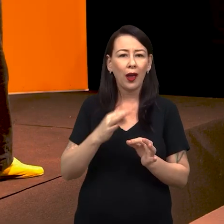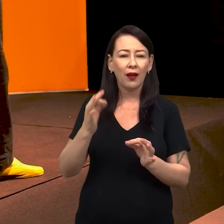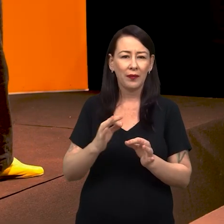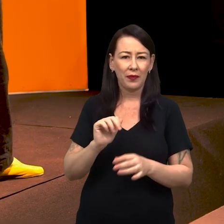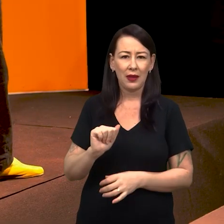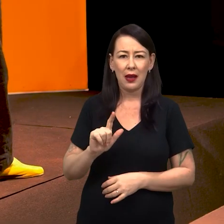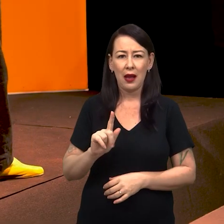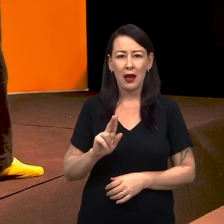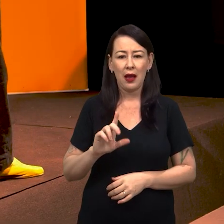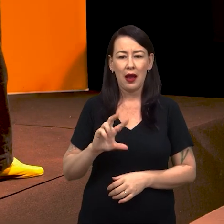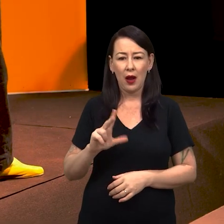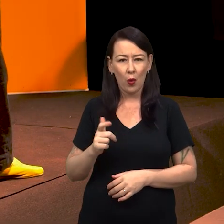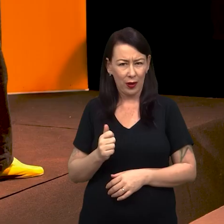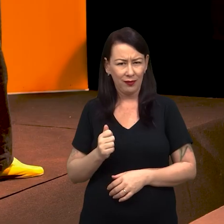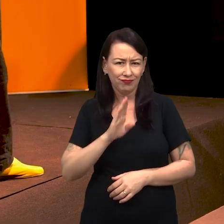agulhinha?